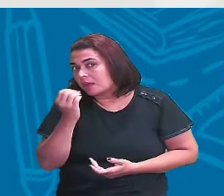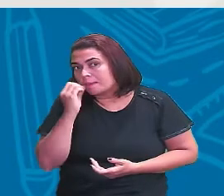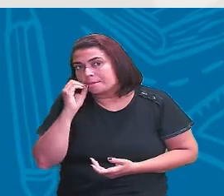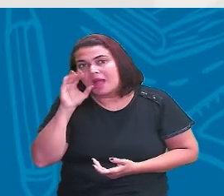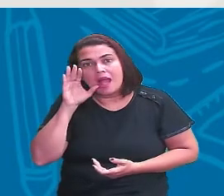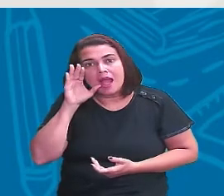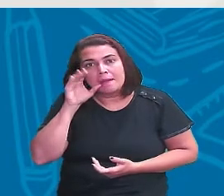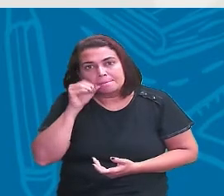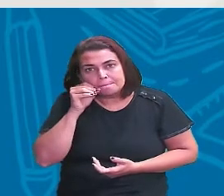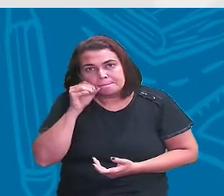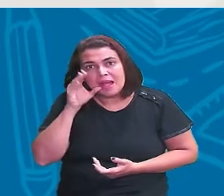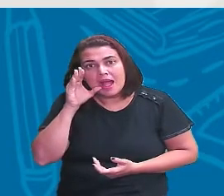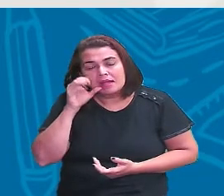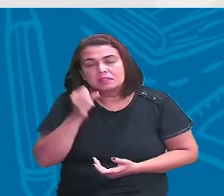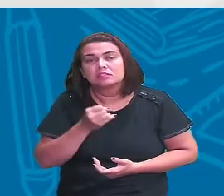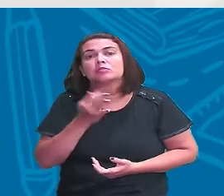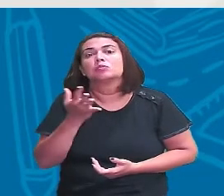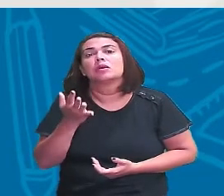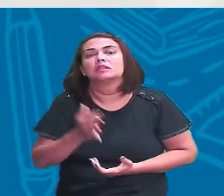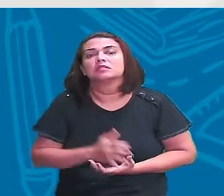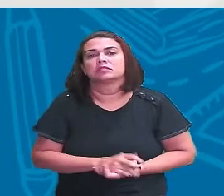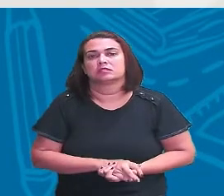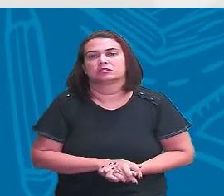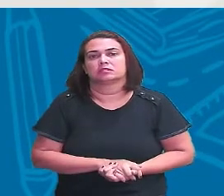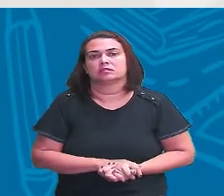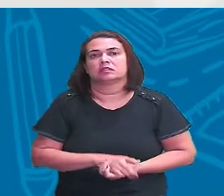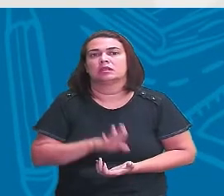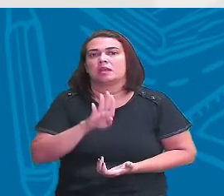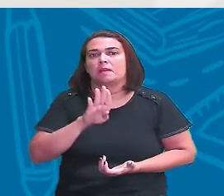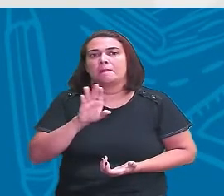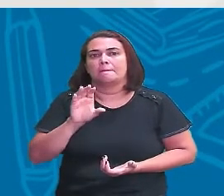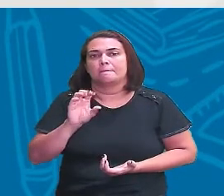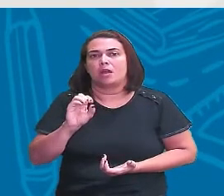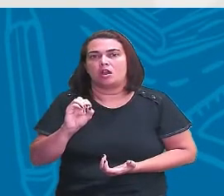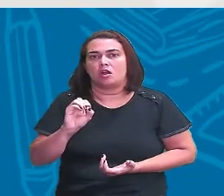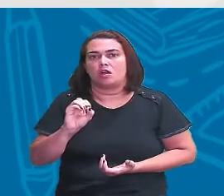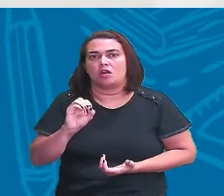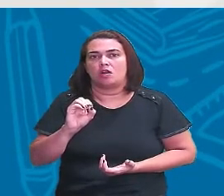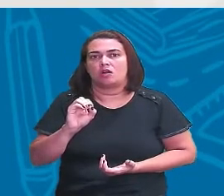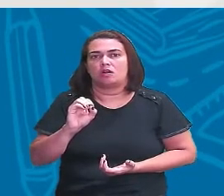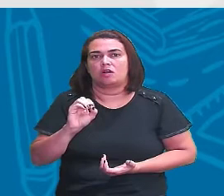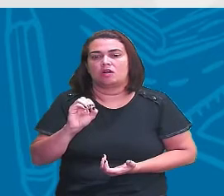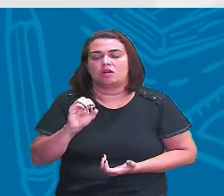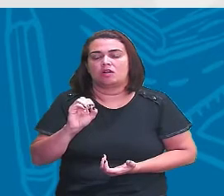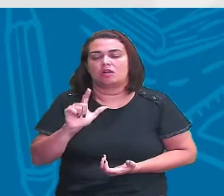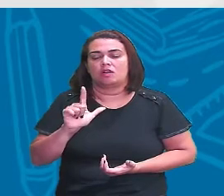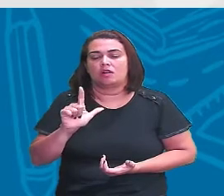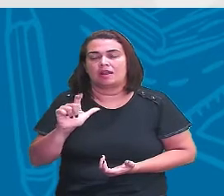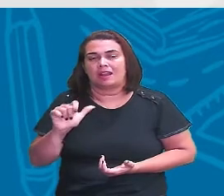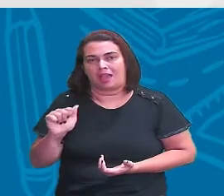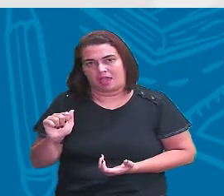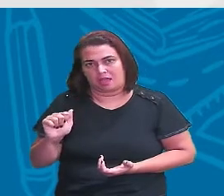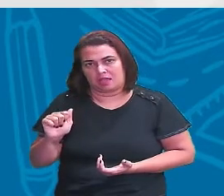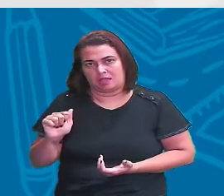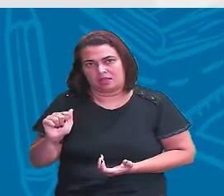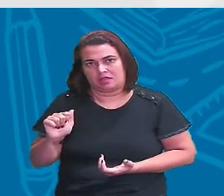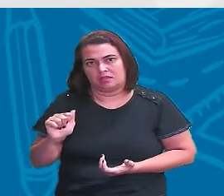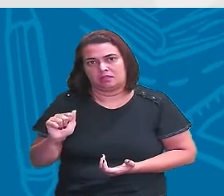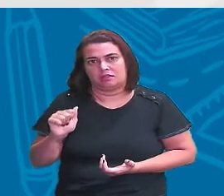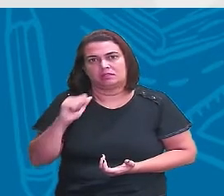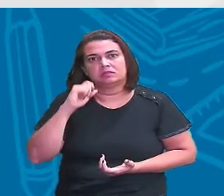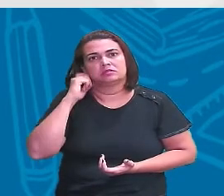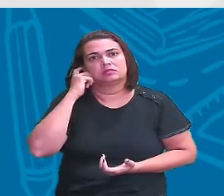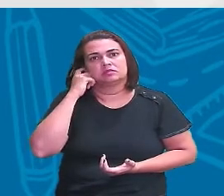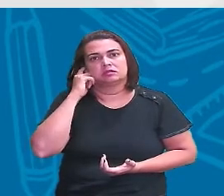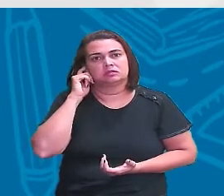Emitimos esse som quantas vezes? Bora lá? Temos lá. Veja